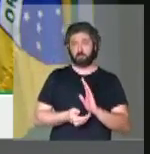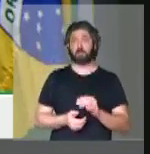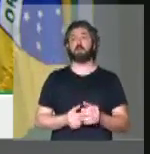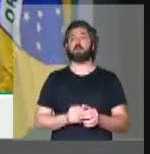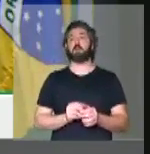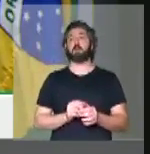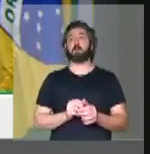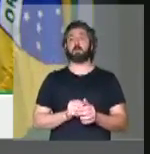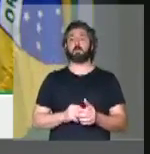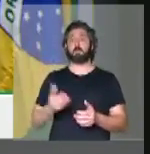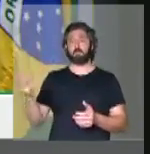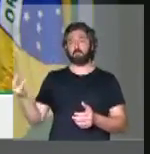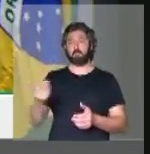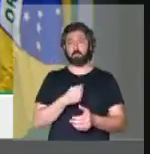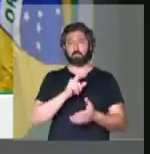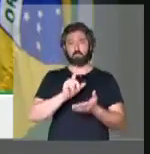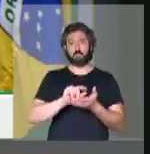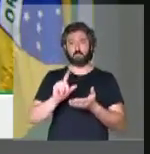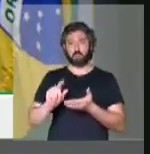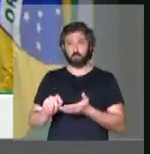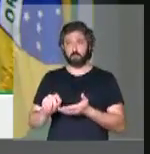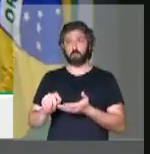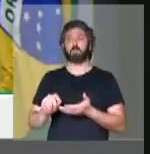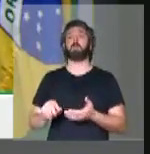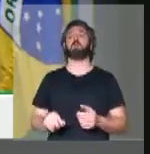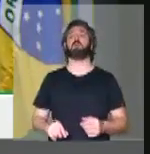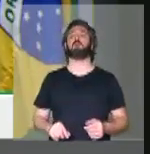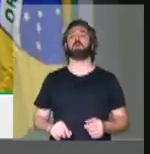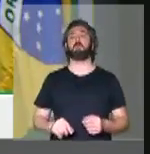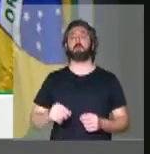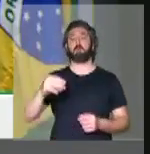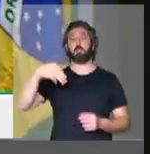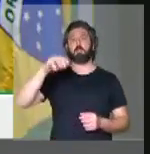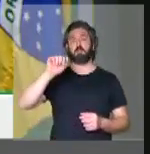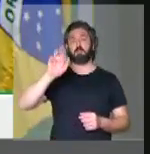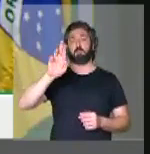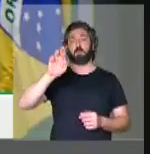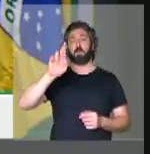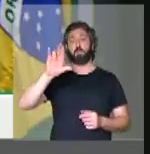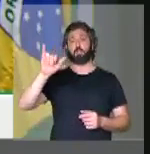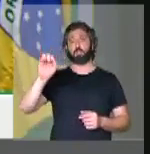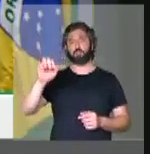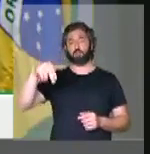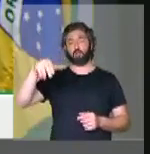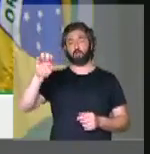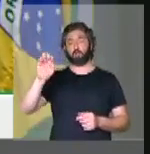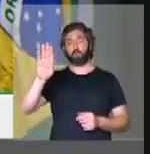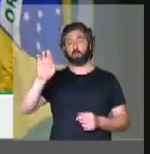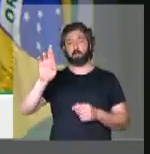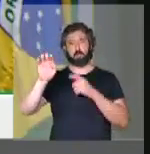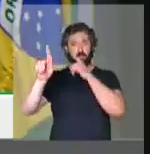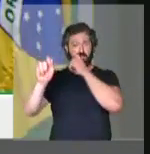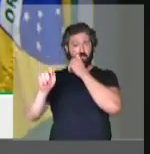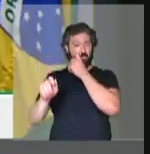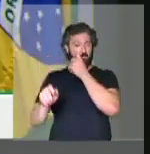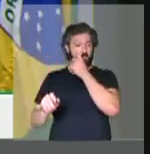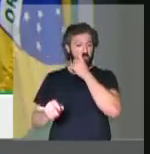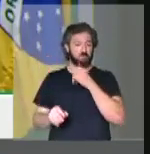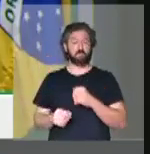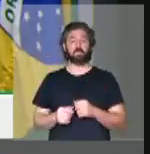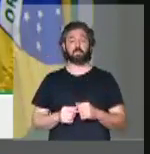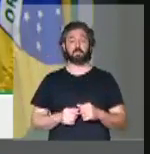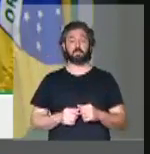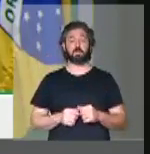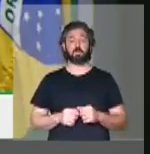Casa, nesse belo e profundo artigo de Maestro da Nóbrega, e dizer o seguinte: somente pessoas